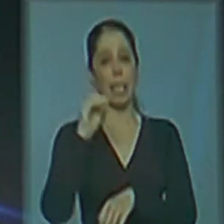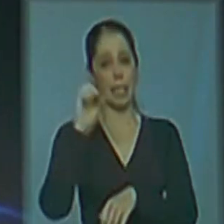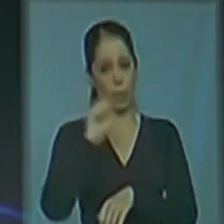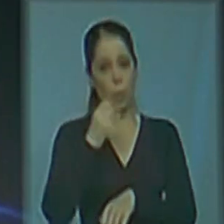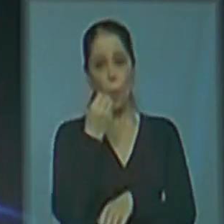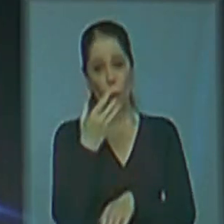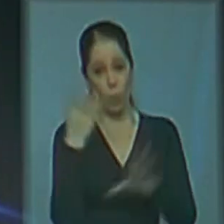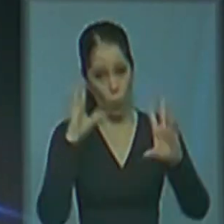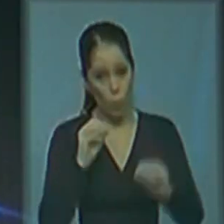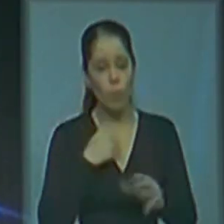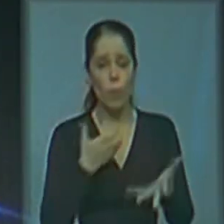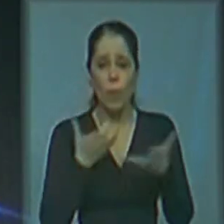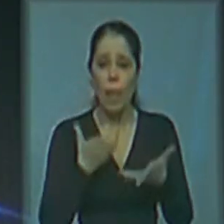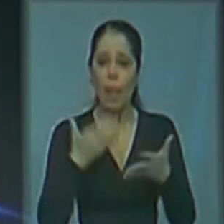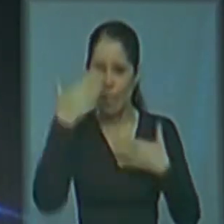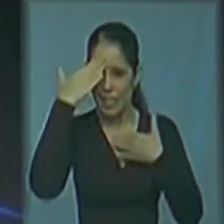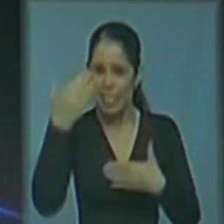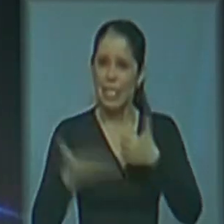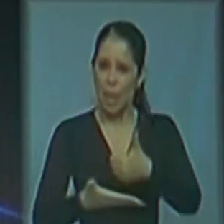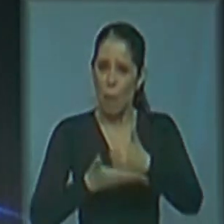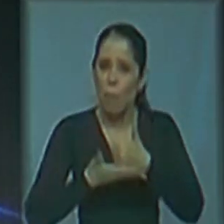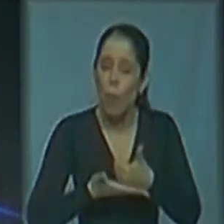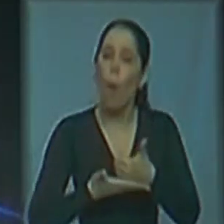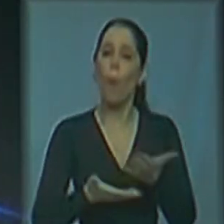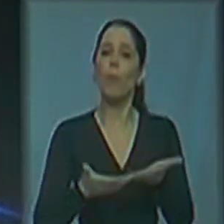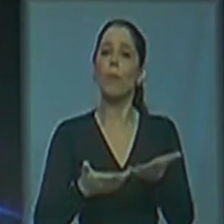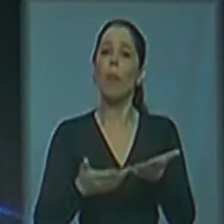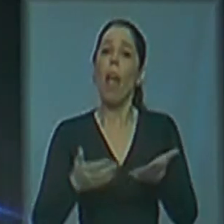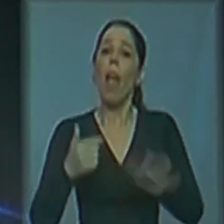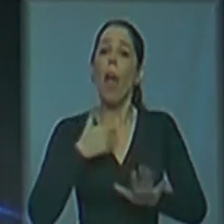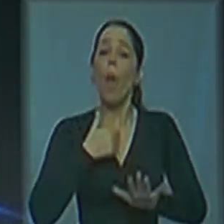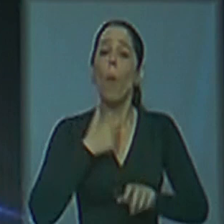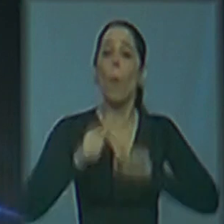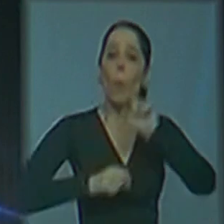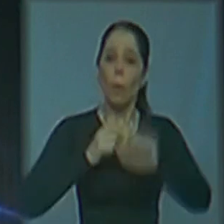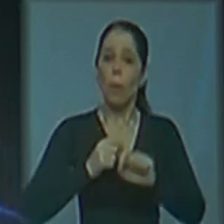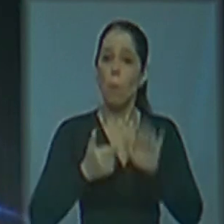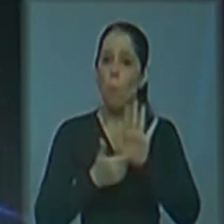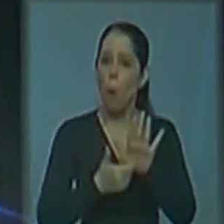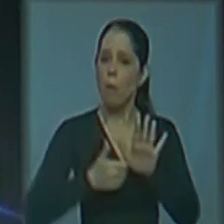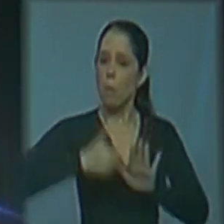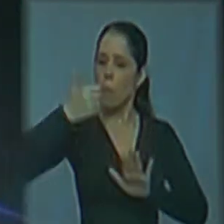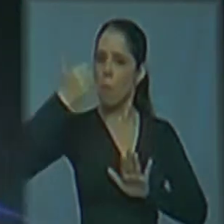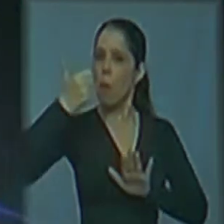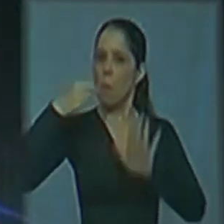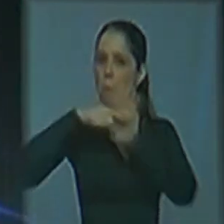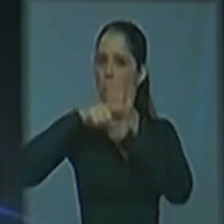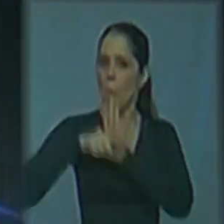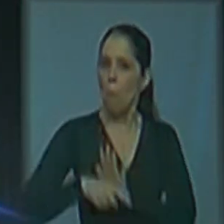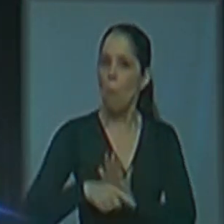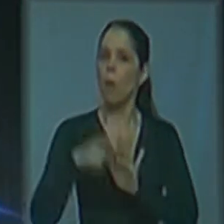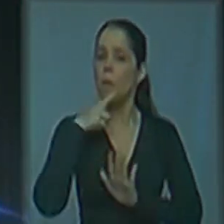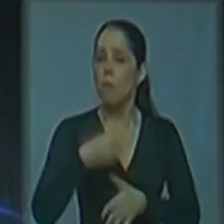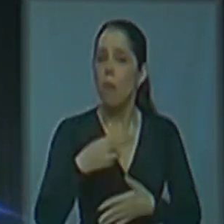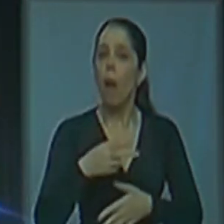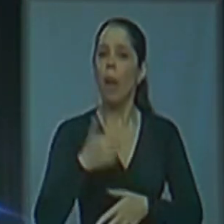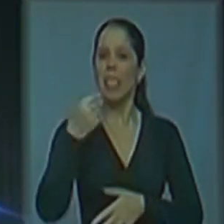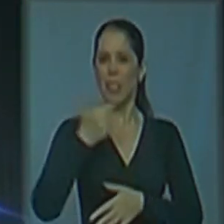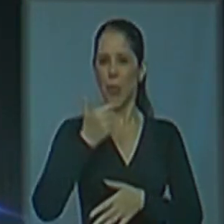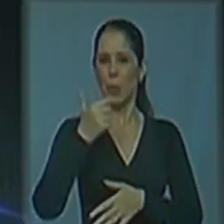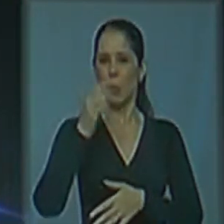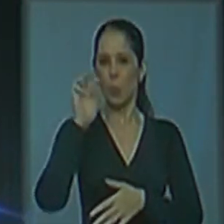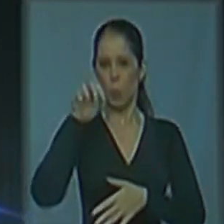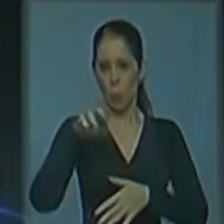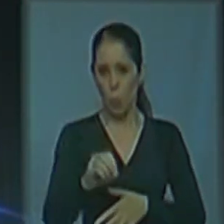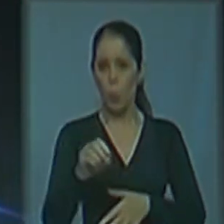Boa noite. Eu quero agradecer o apoio que tem me colocado em primeiro lugar nas pesquisas. No segundo turno, o tempo de TV é igual